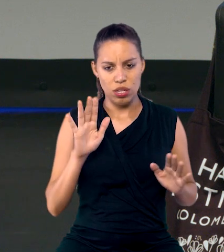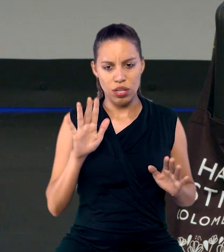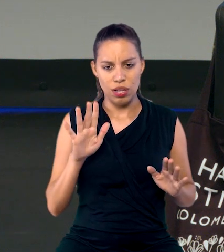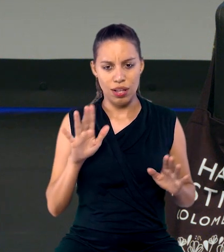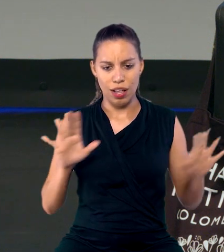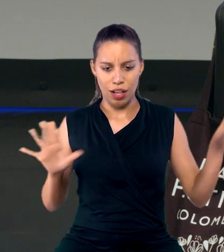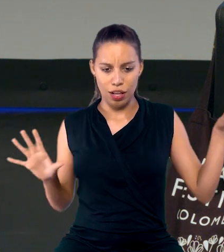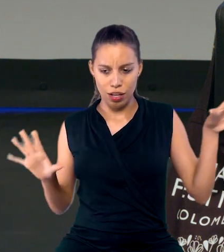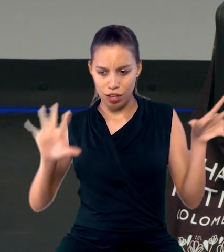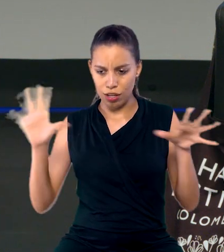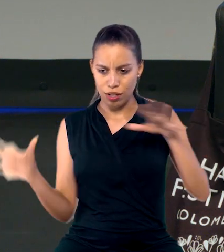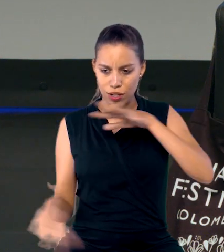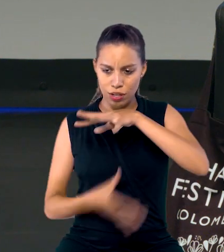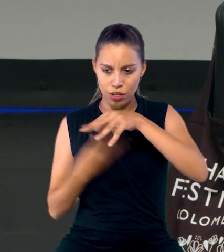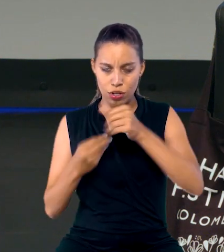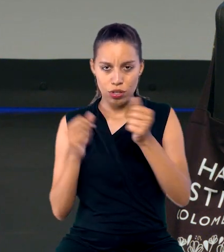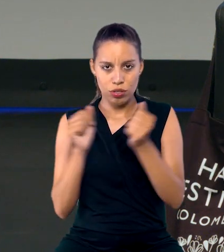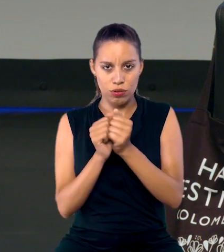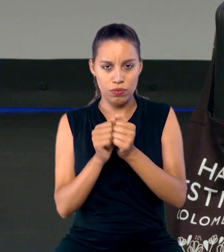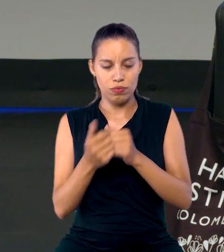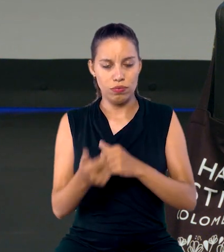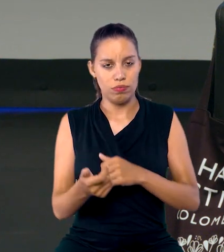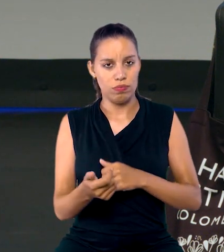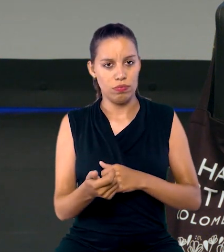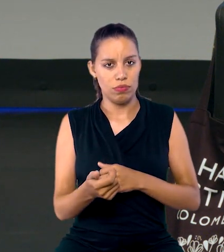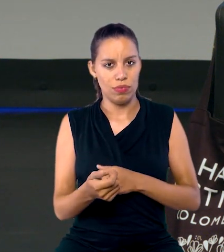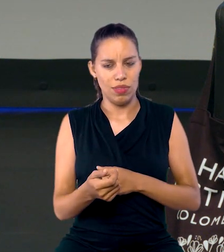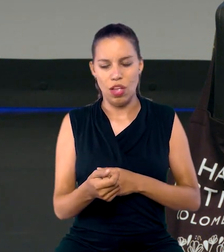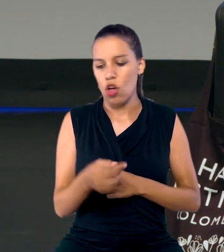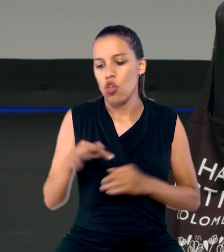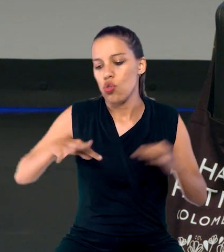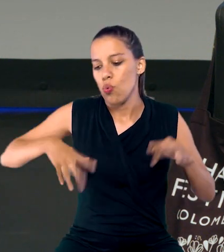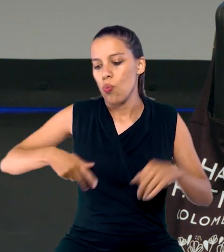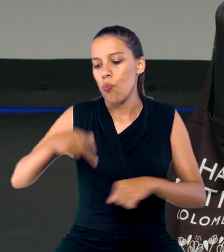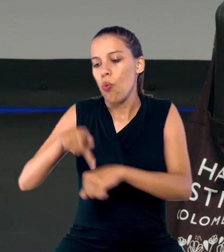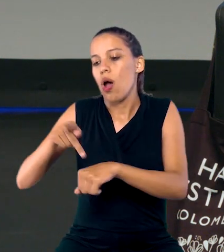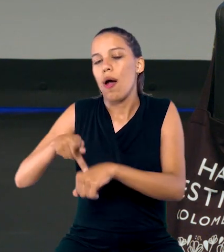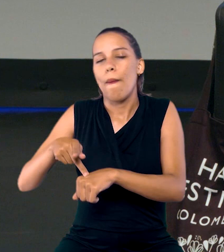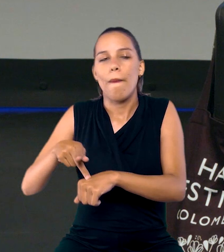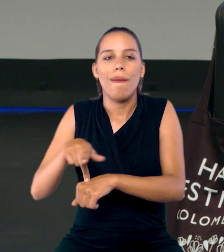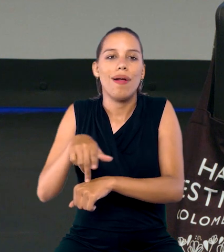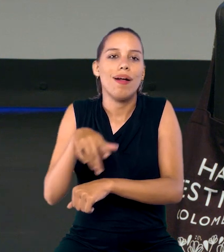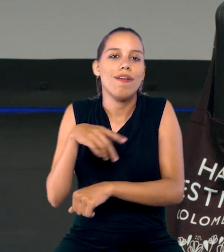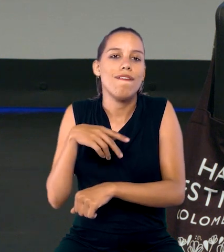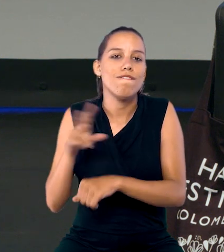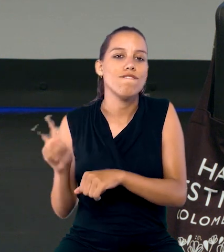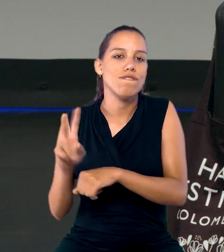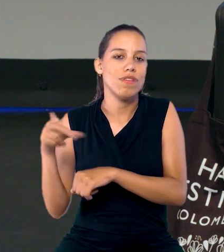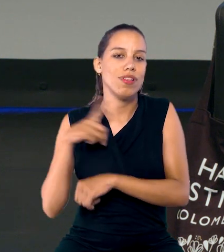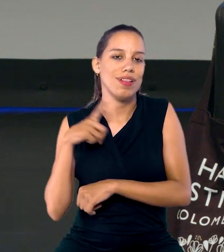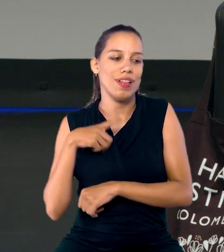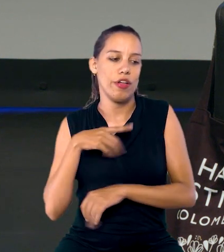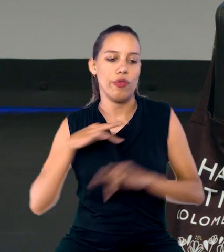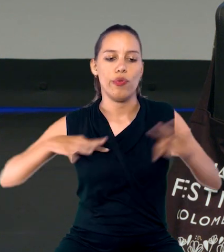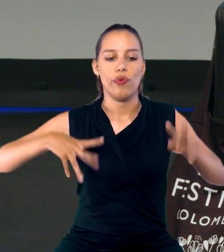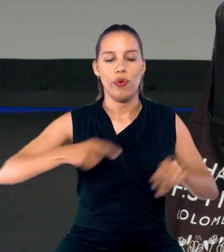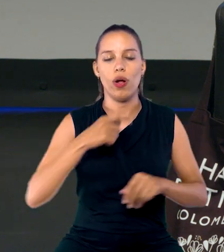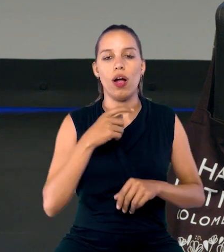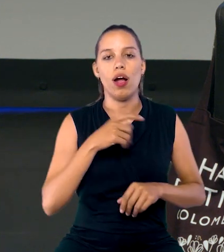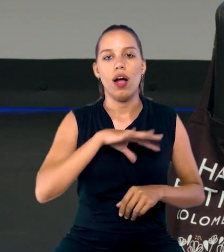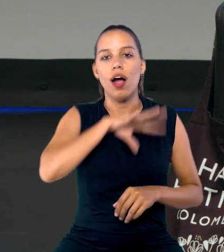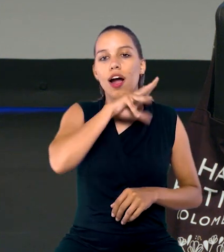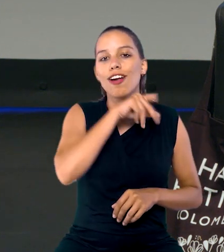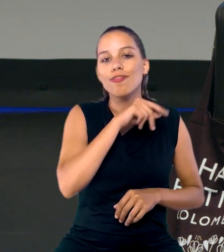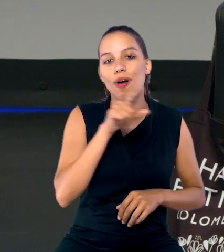só falando, né, que toda pedra é preciosa e todo animal de estimação, né? Então,